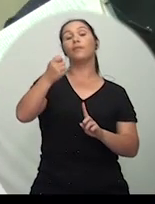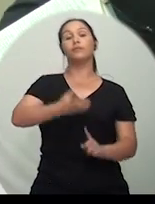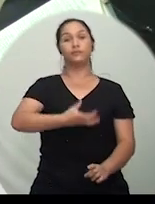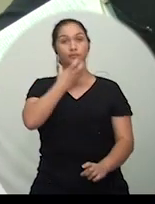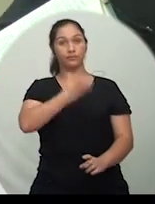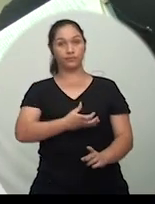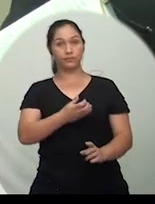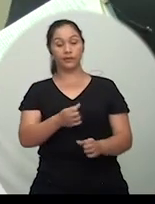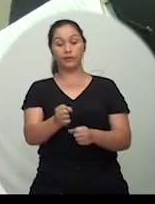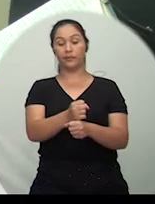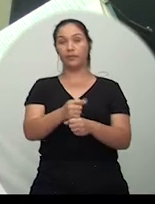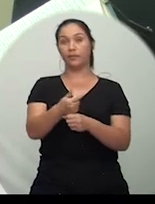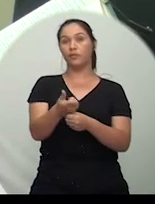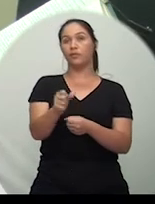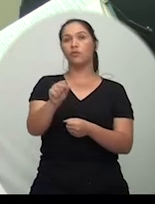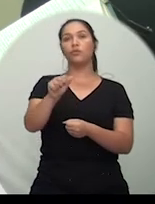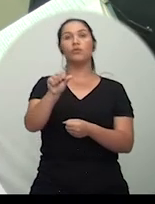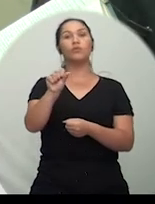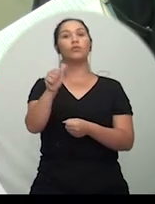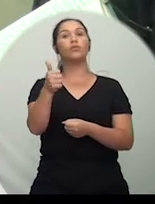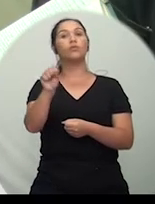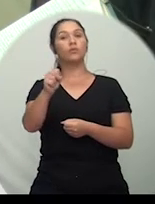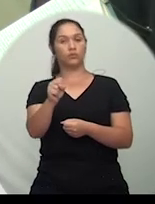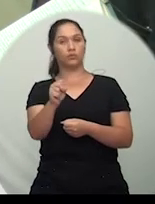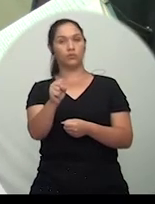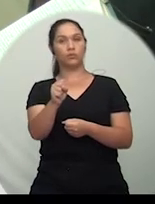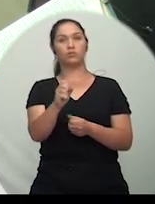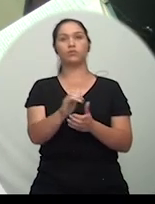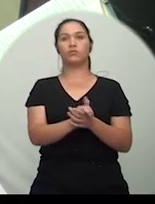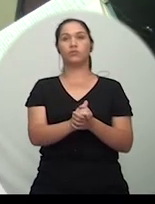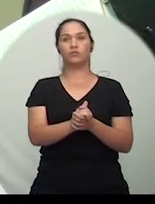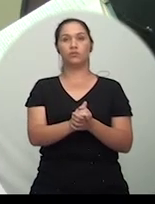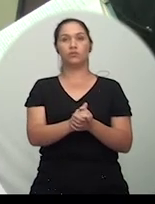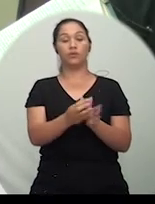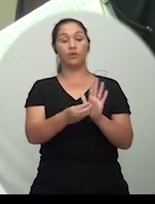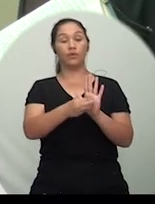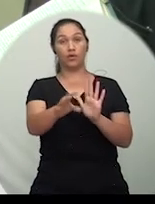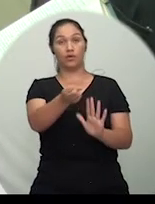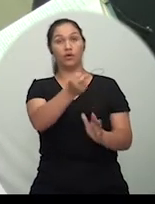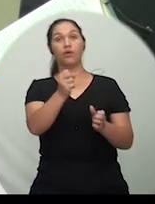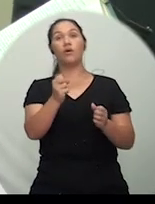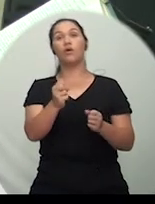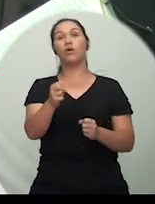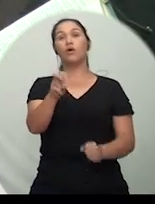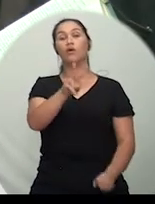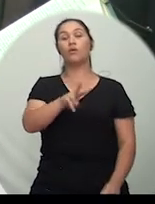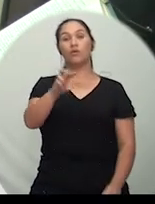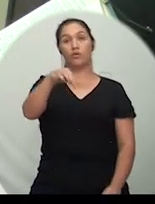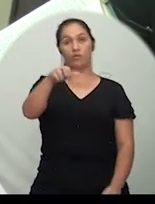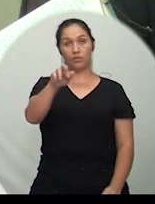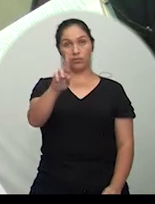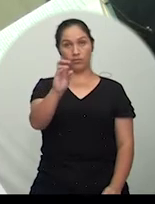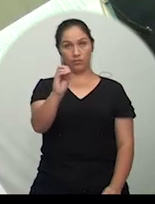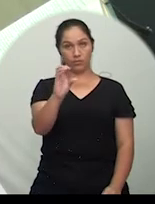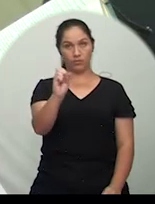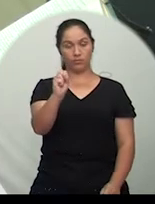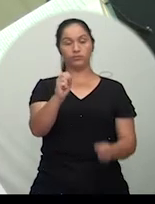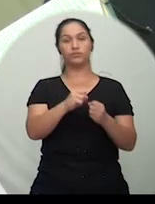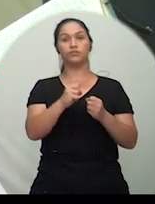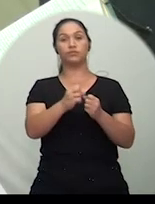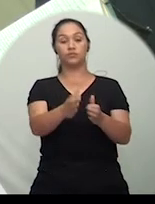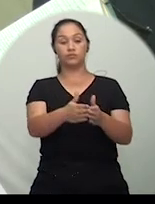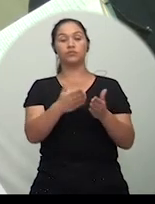Expediente. Indicação número 985/18, de autoria do vereador Marcos Meller.